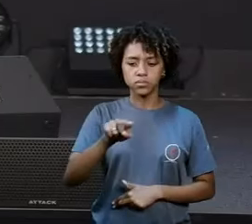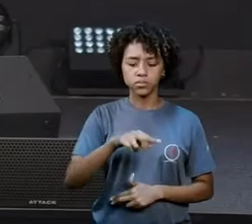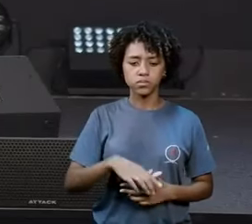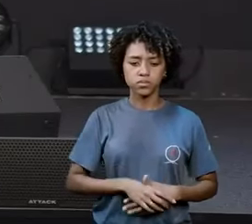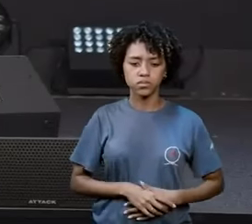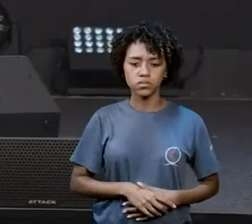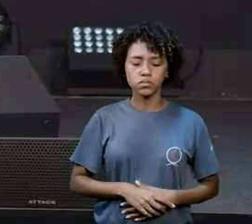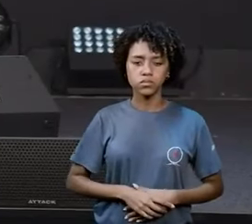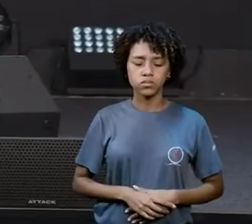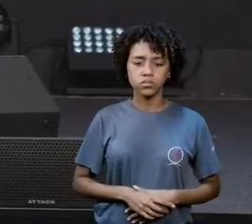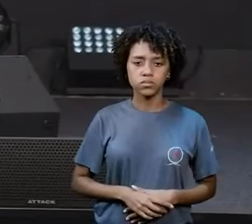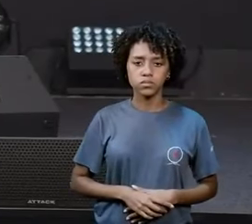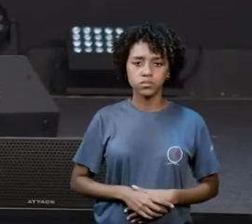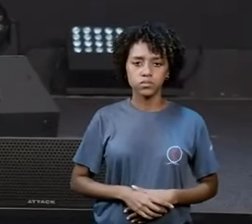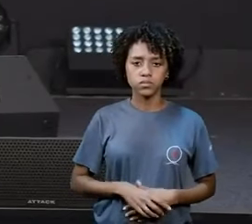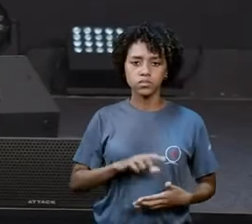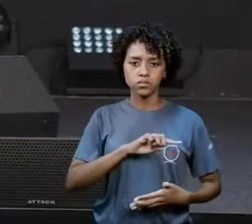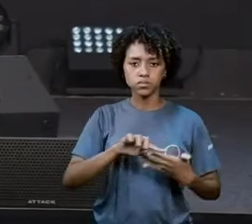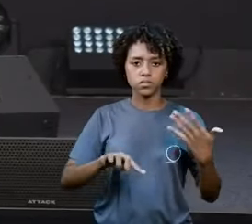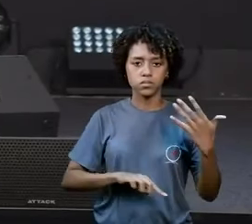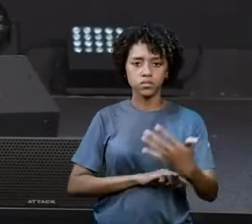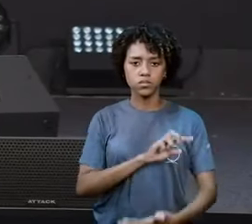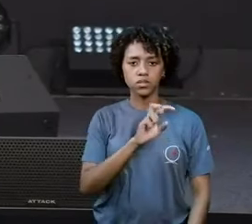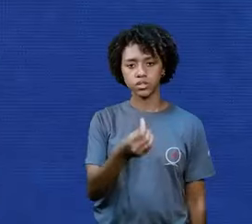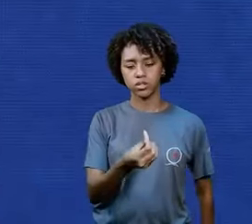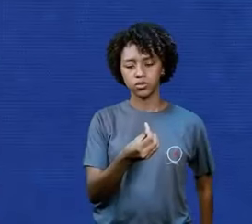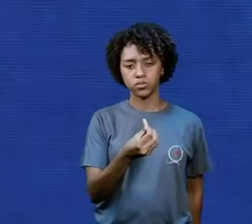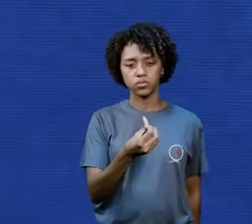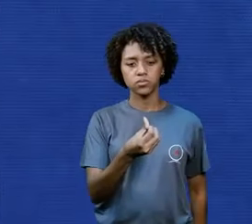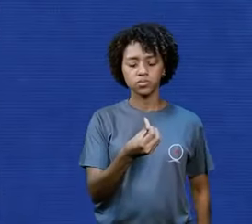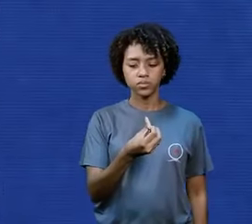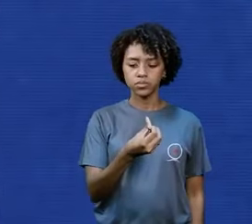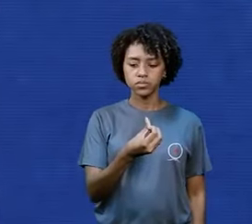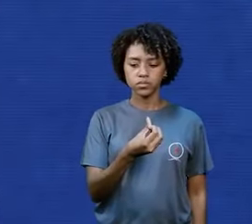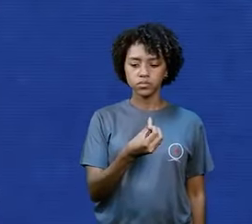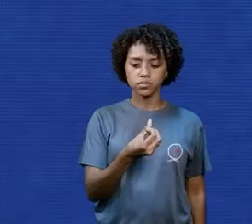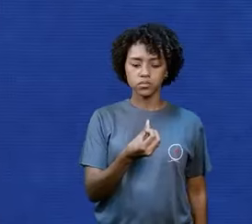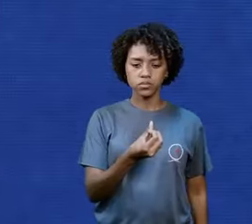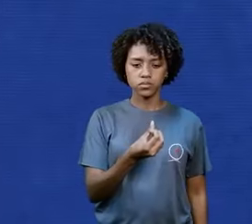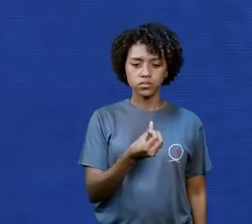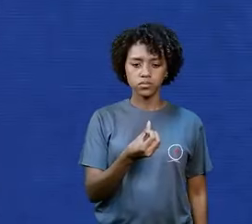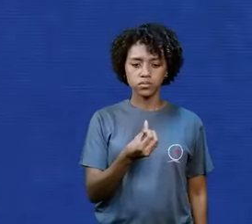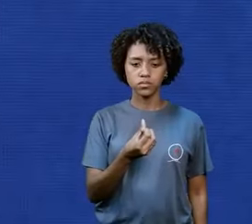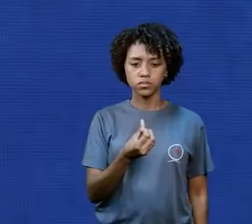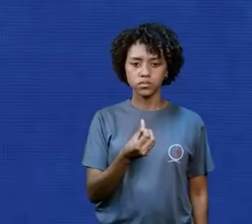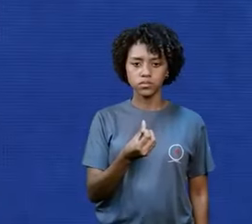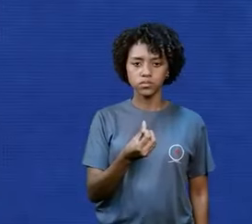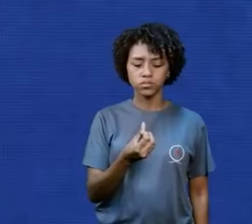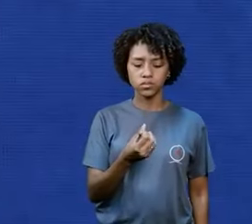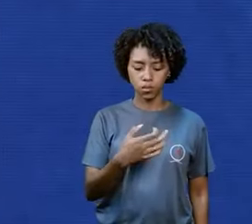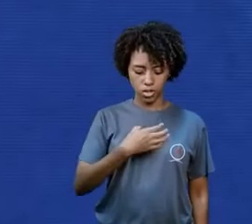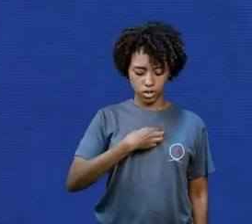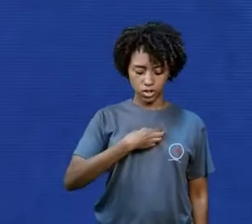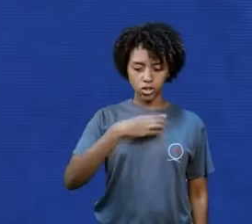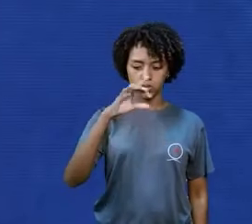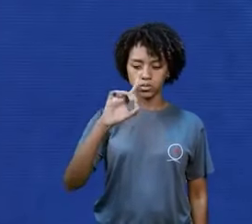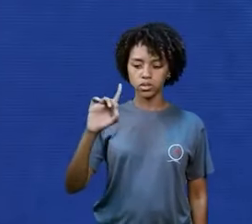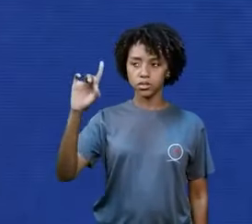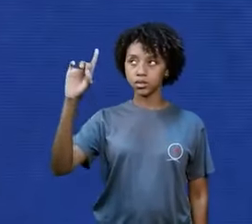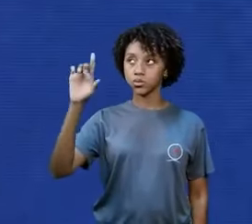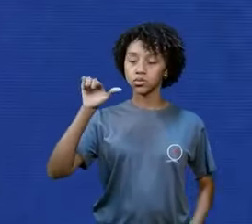penúltimo lugar em sexto lugar Jeito de Deus